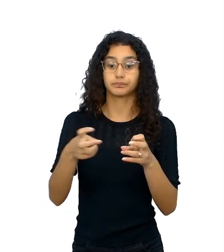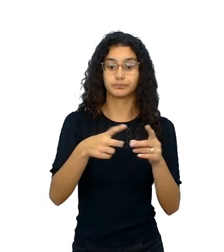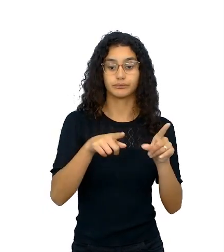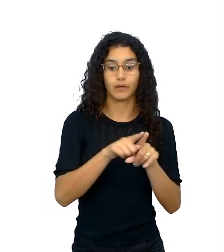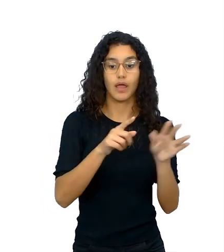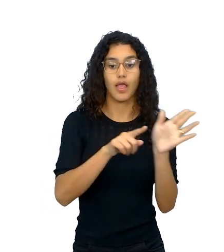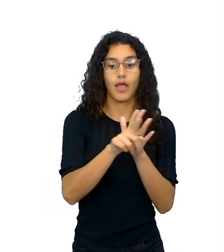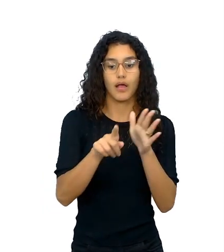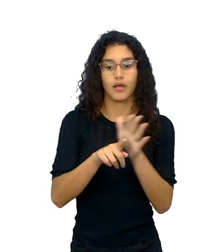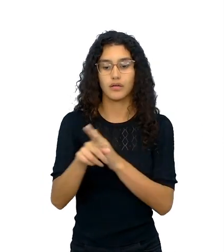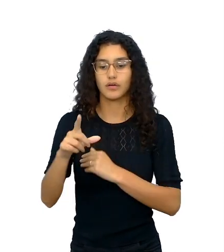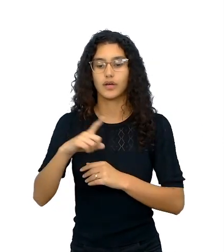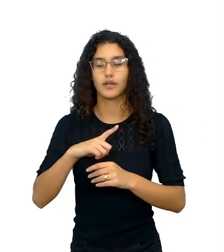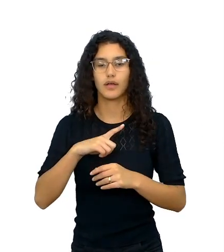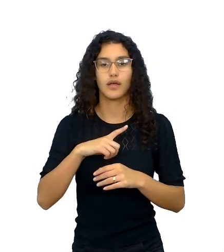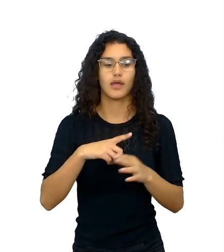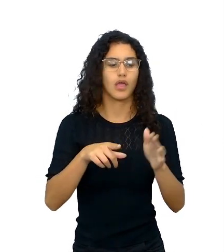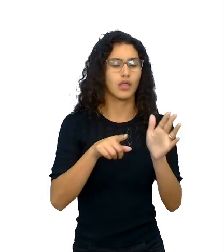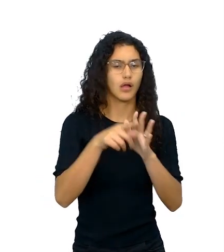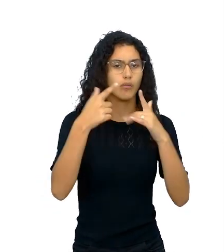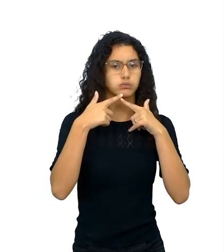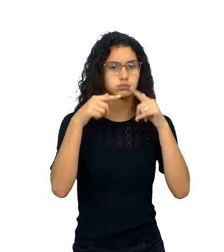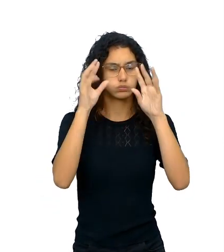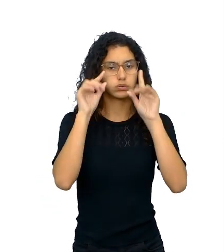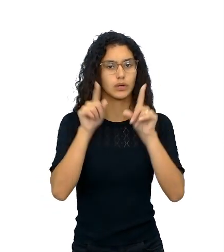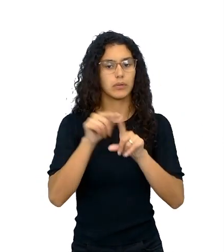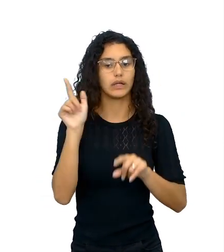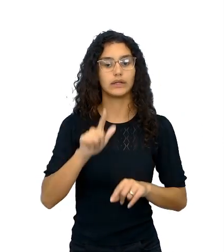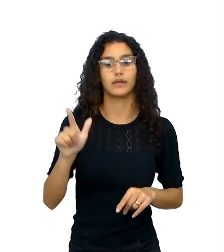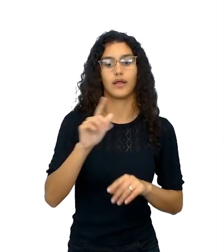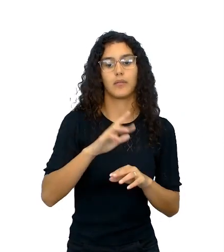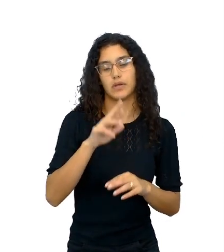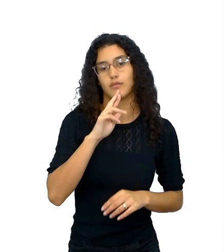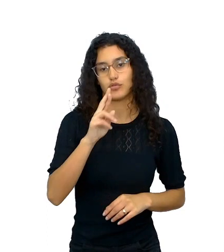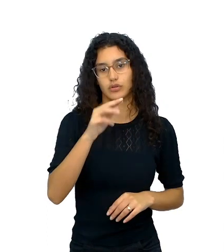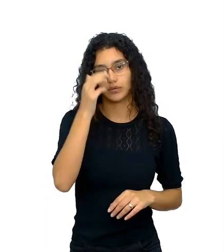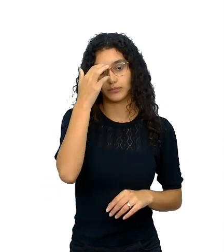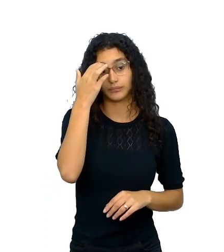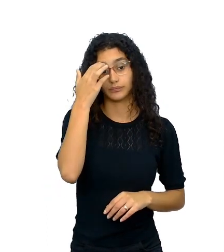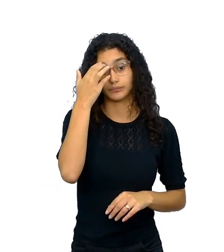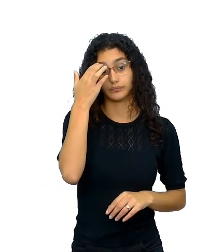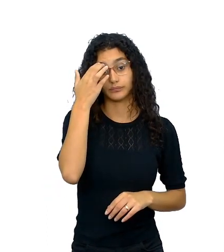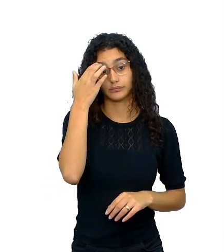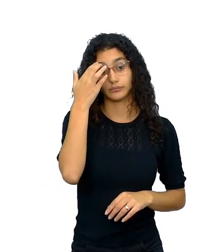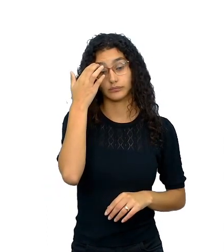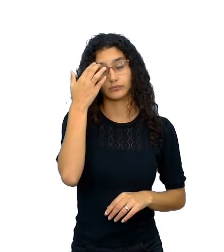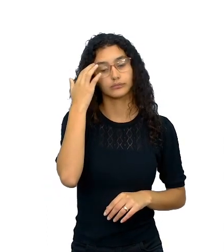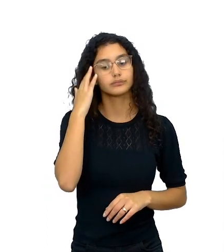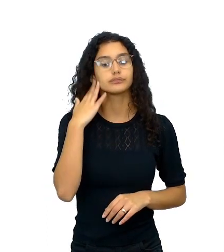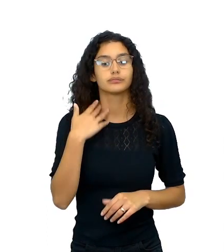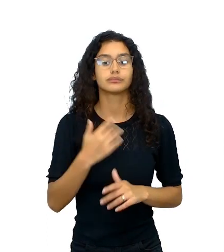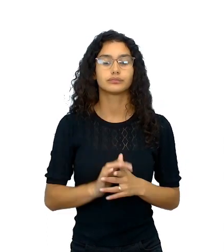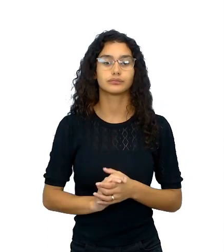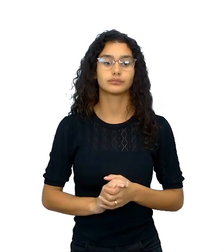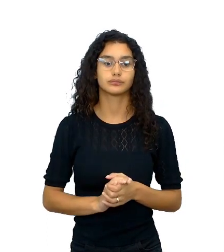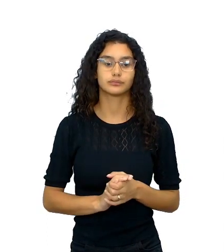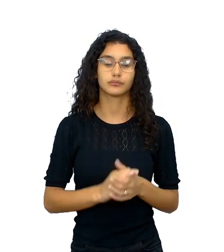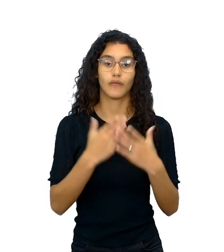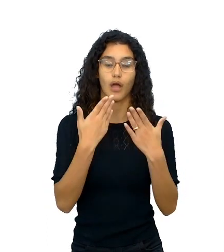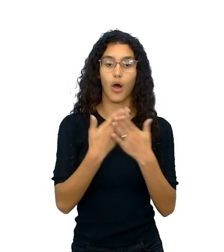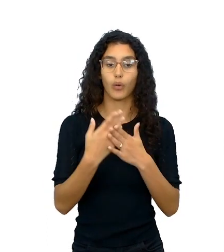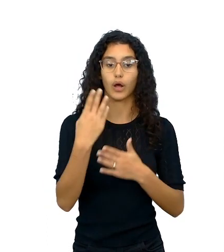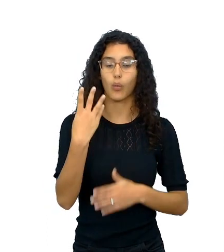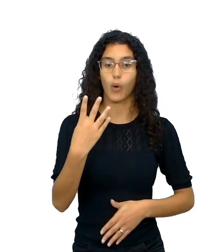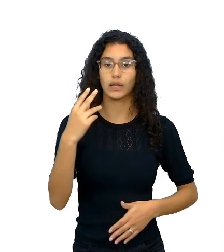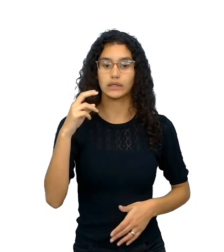nas questões vão ter questões linguísticas e questões literárias para serem respondidas, tá? Nas